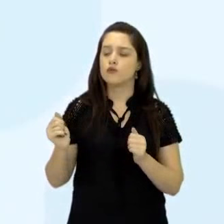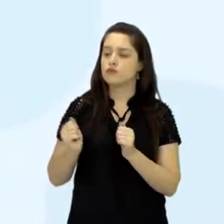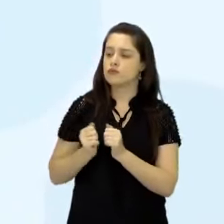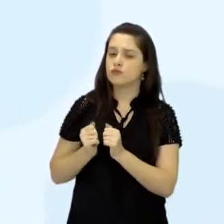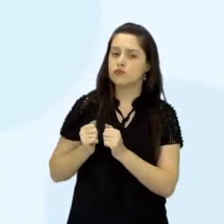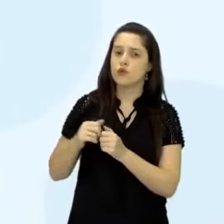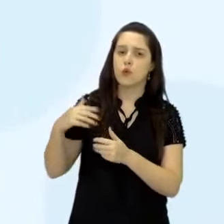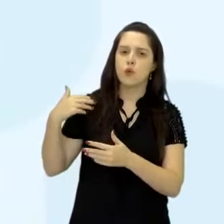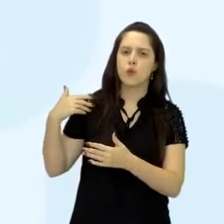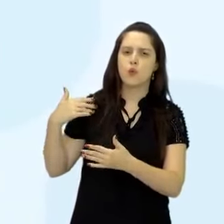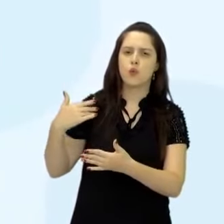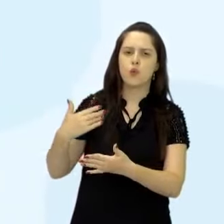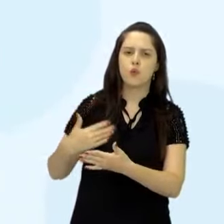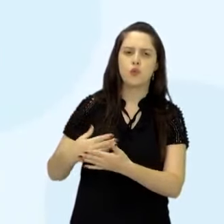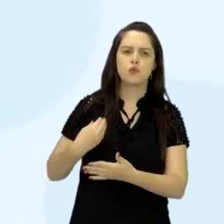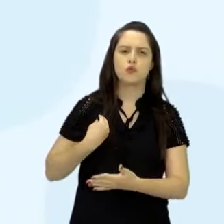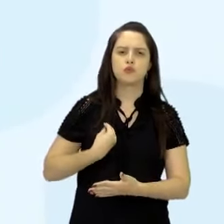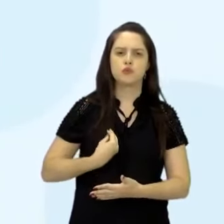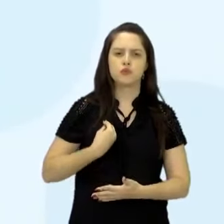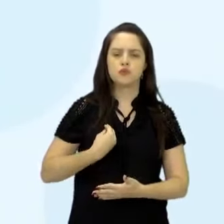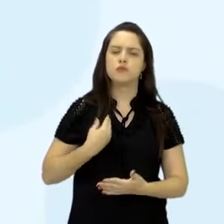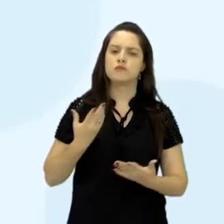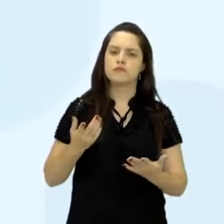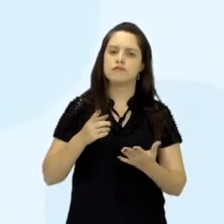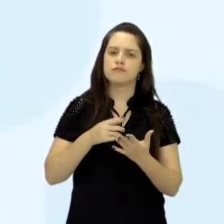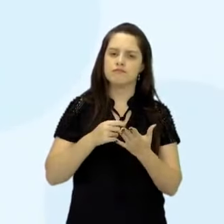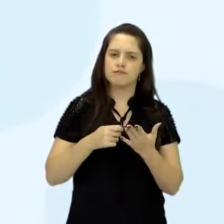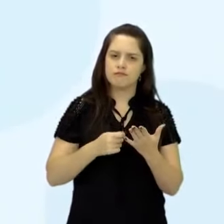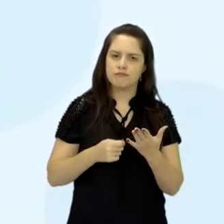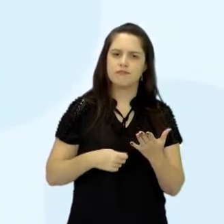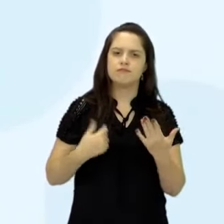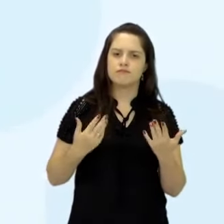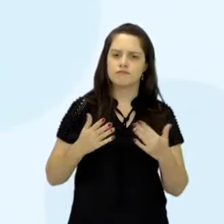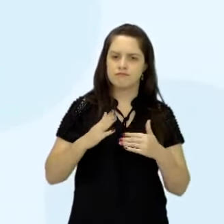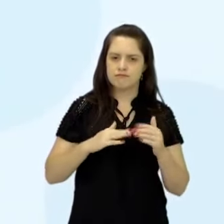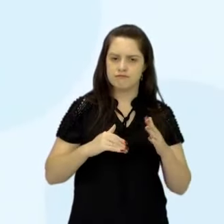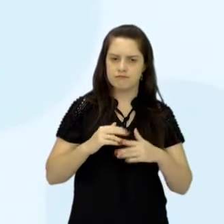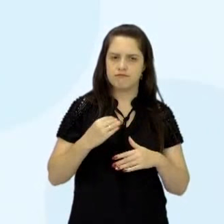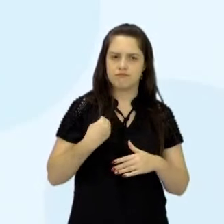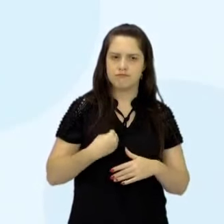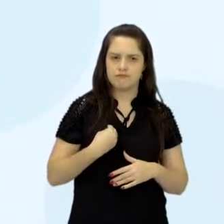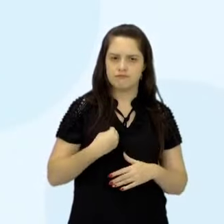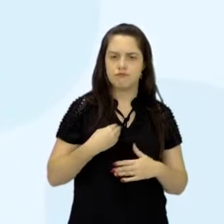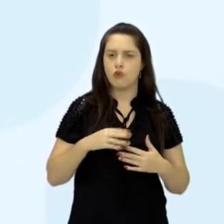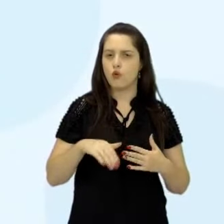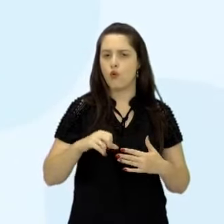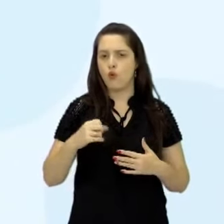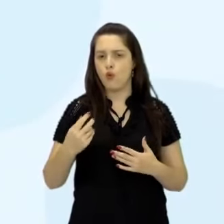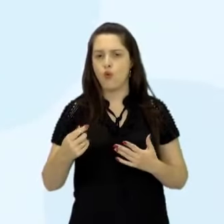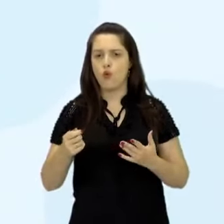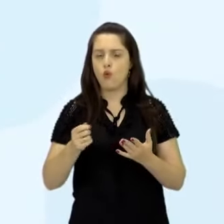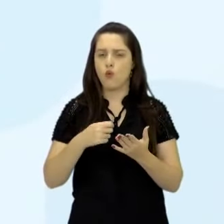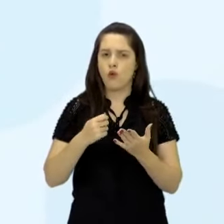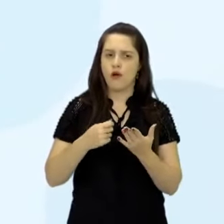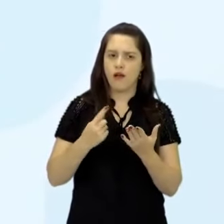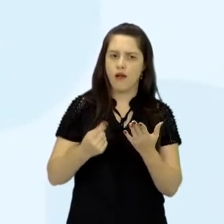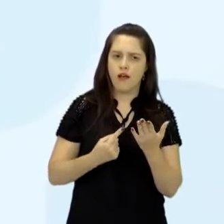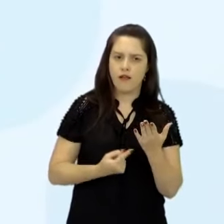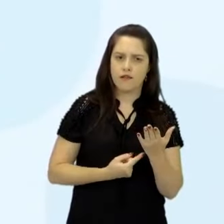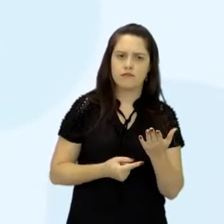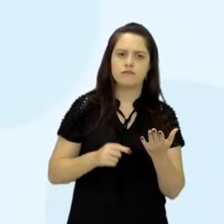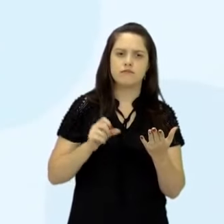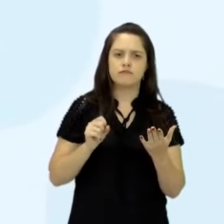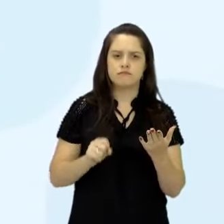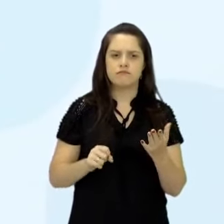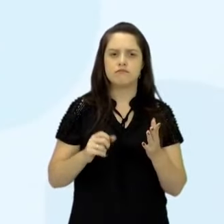você ao longo de toda a sua vida? Trata-se do Diário de Práticas e Vivências. É um livro, um caderno que a gente tem de registros que vai nos